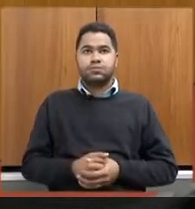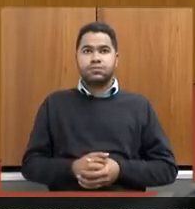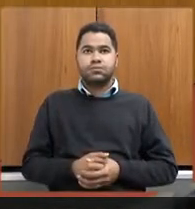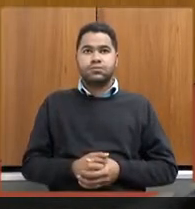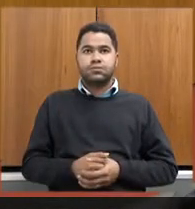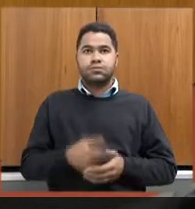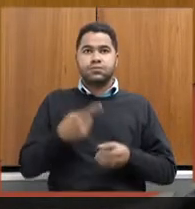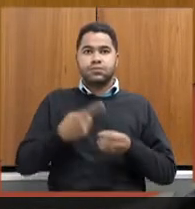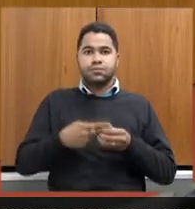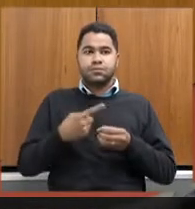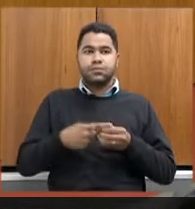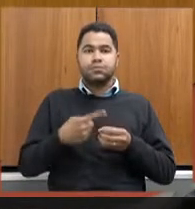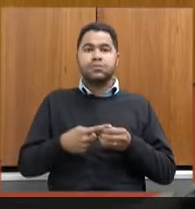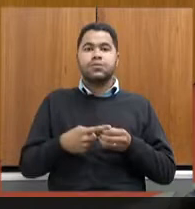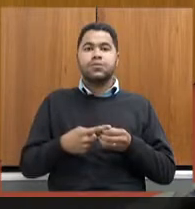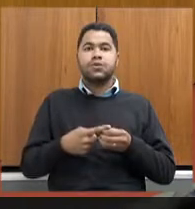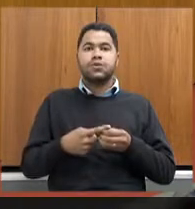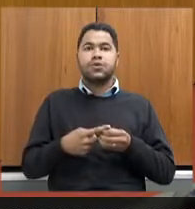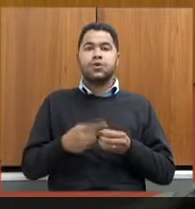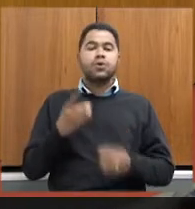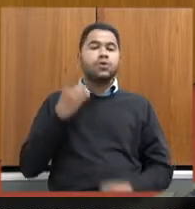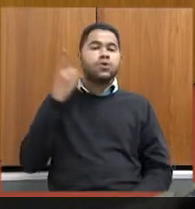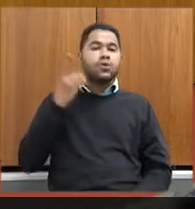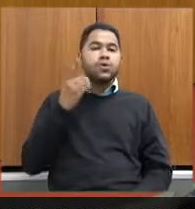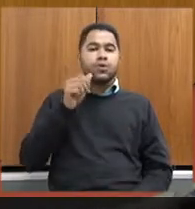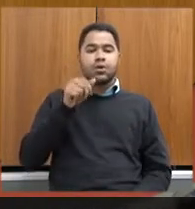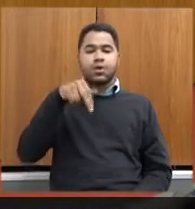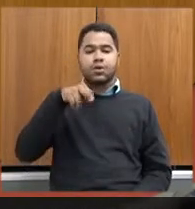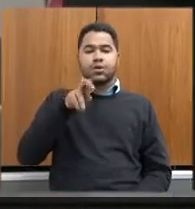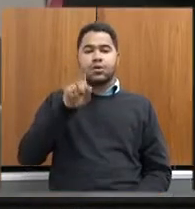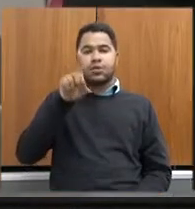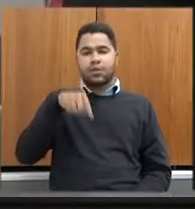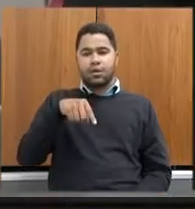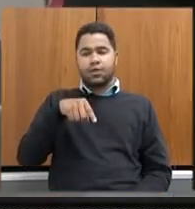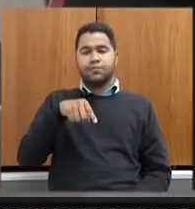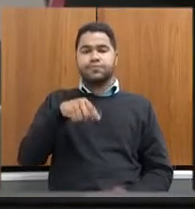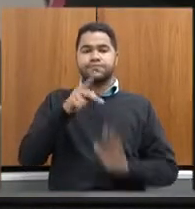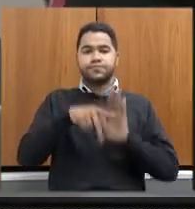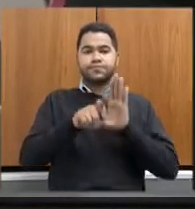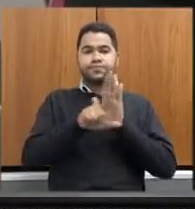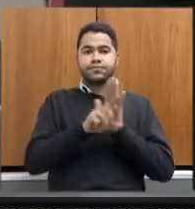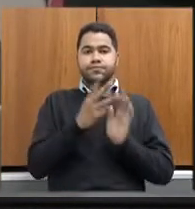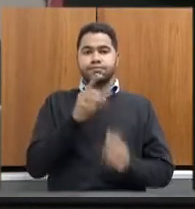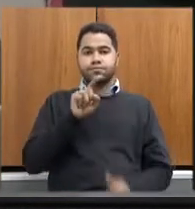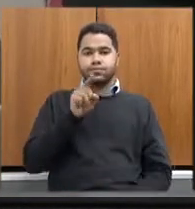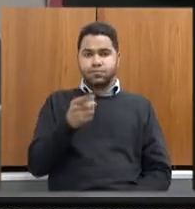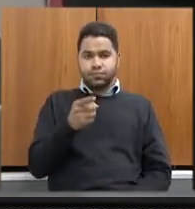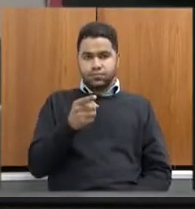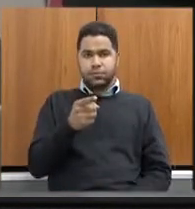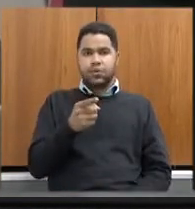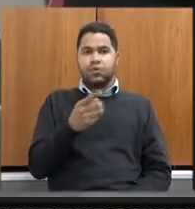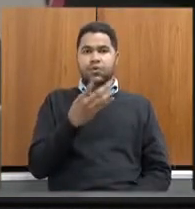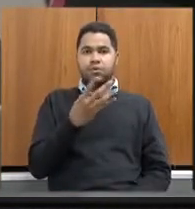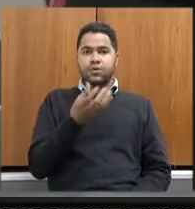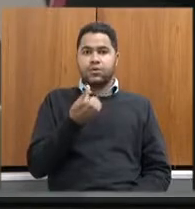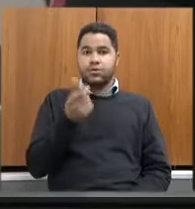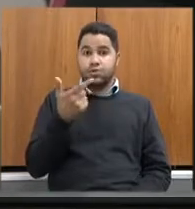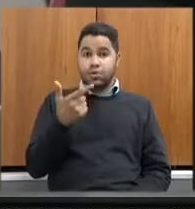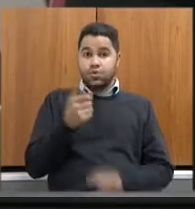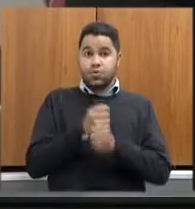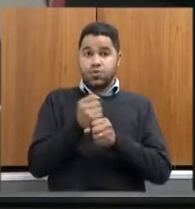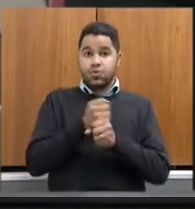o município na eu Doutor Deputado André Quintão projeto de lei 3462